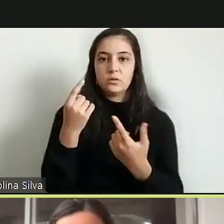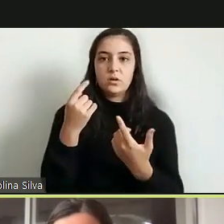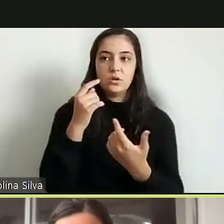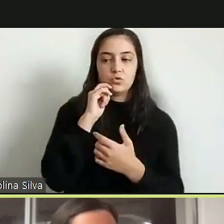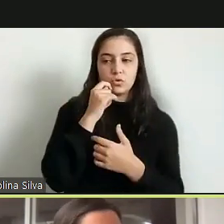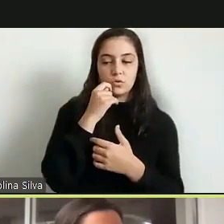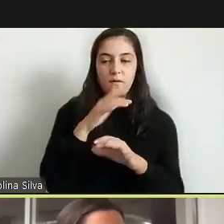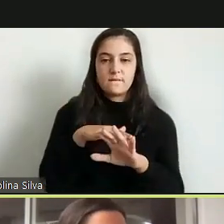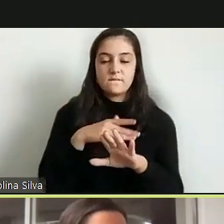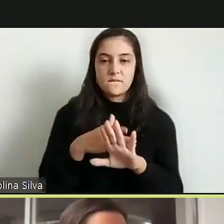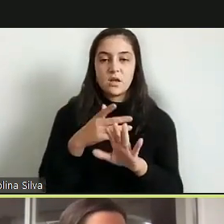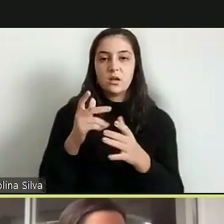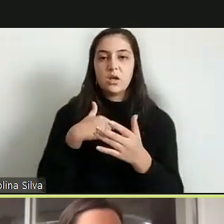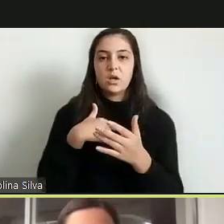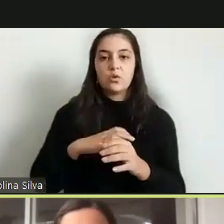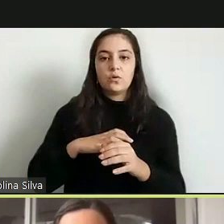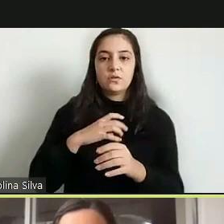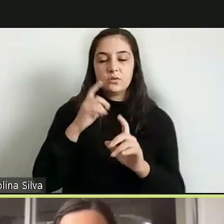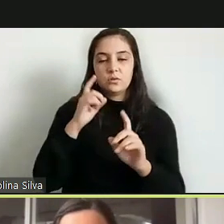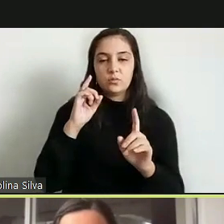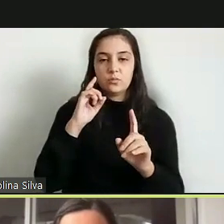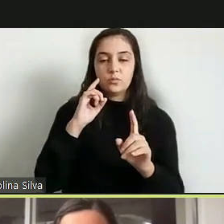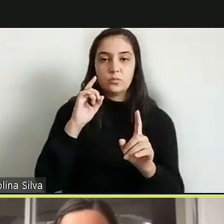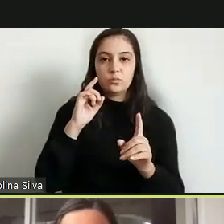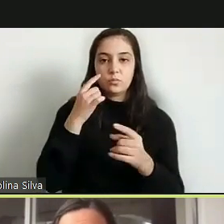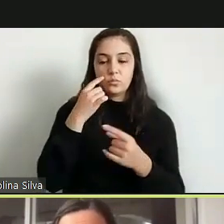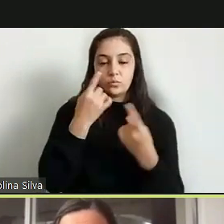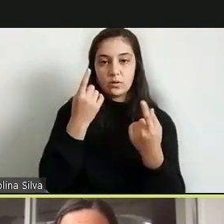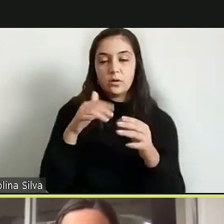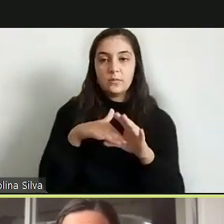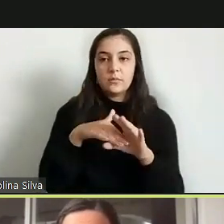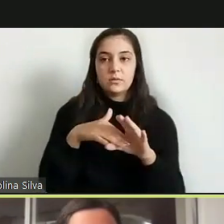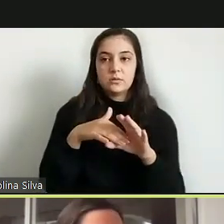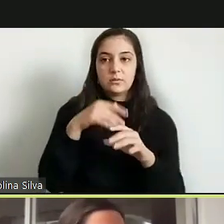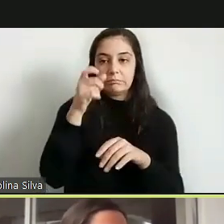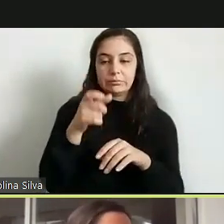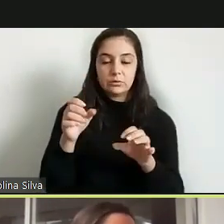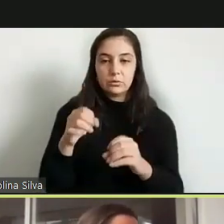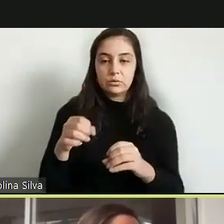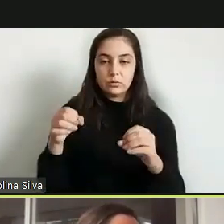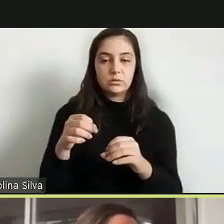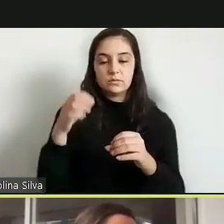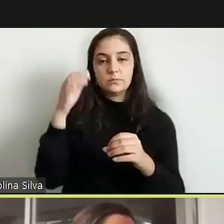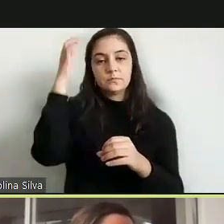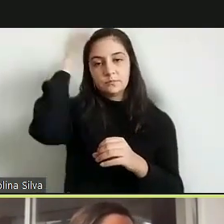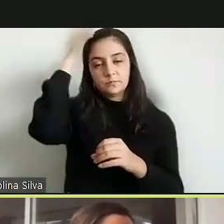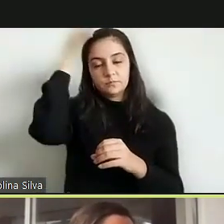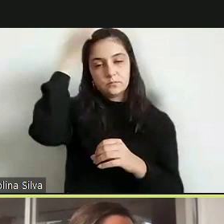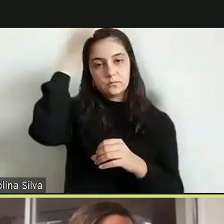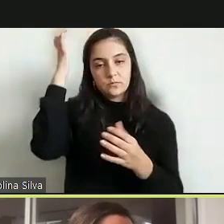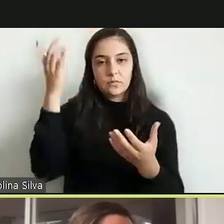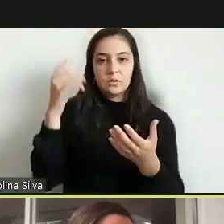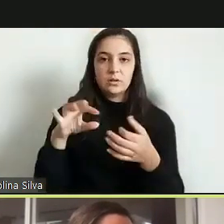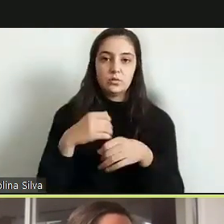é reforçada e não a confiança pública. Portanto, a participação não é boa per si, depende da experiência que se tem